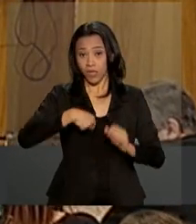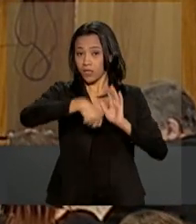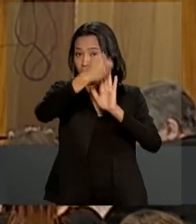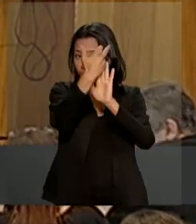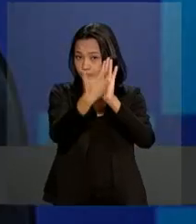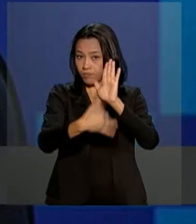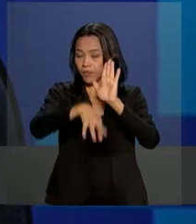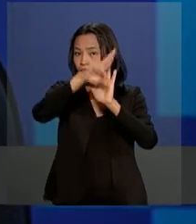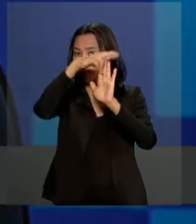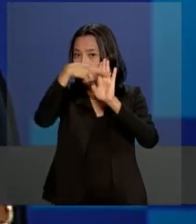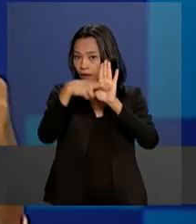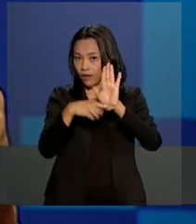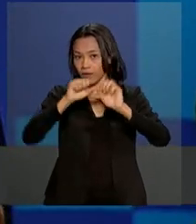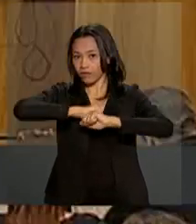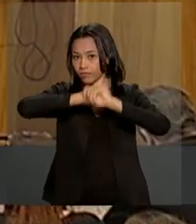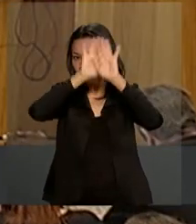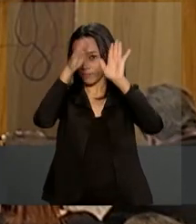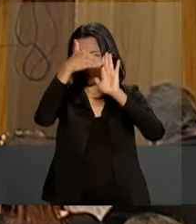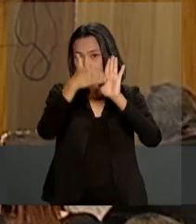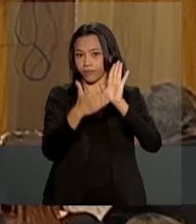e já há algum tempo